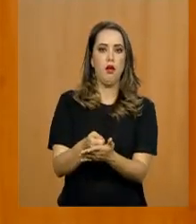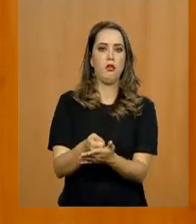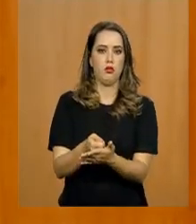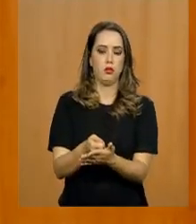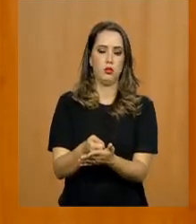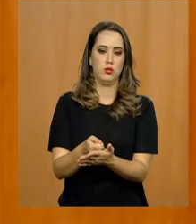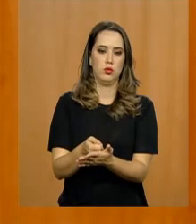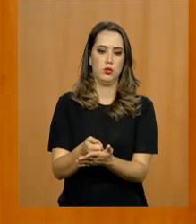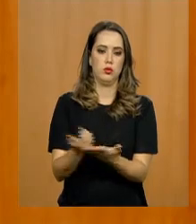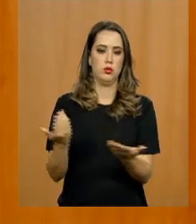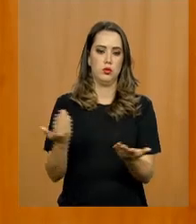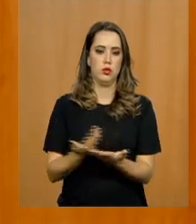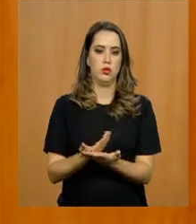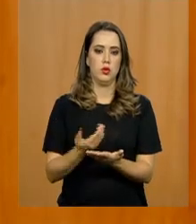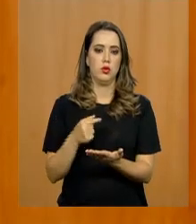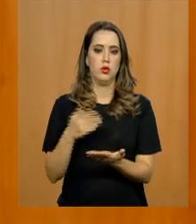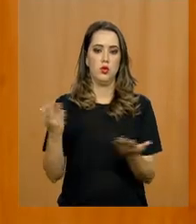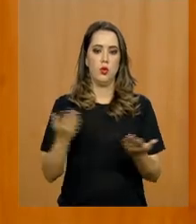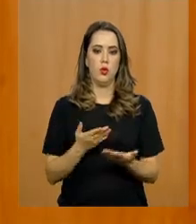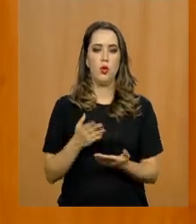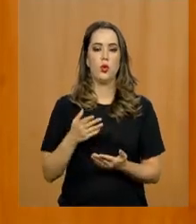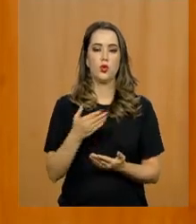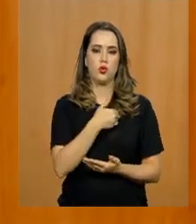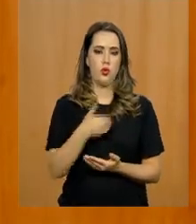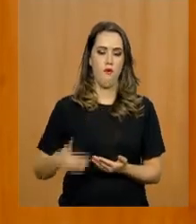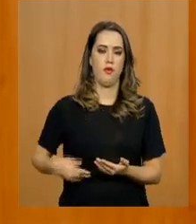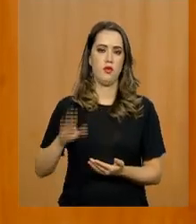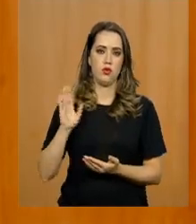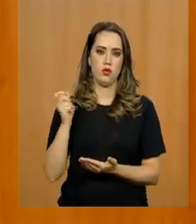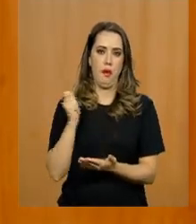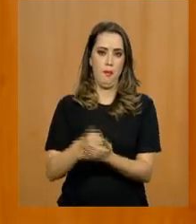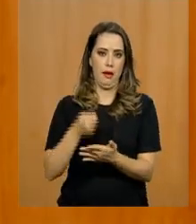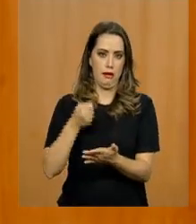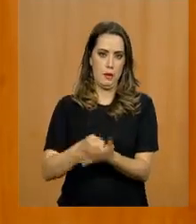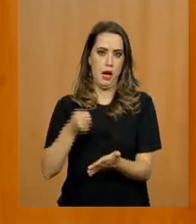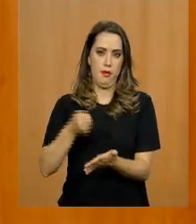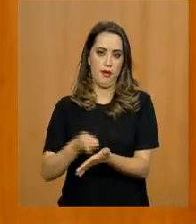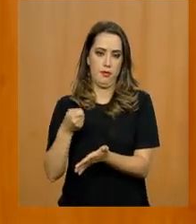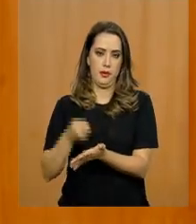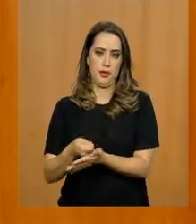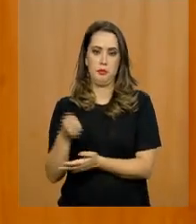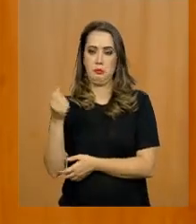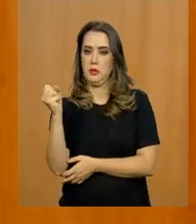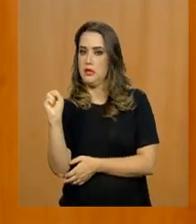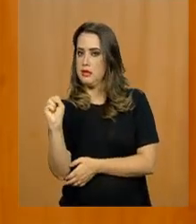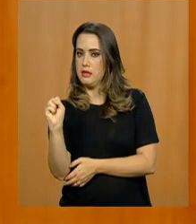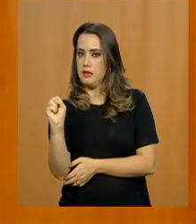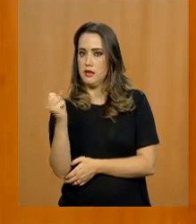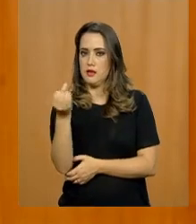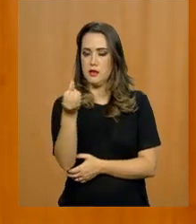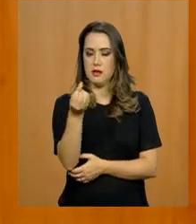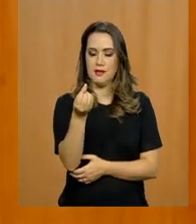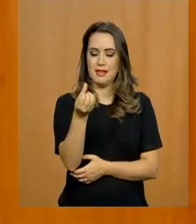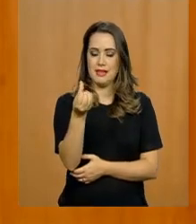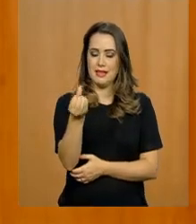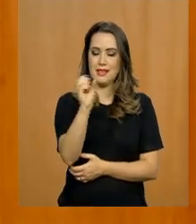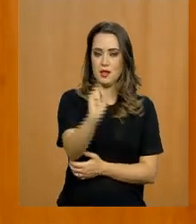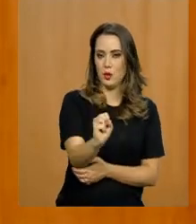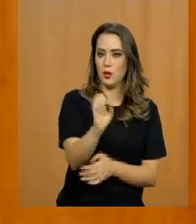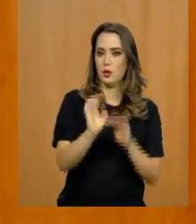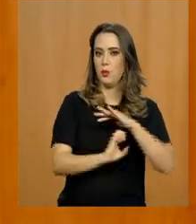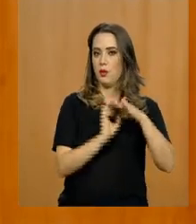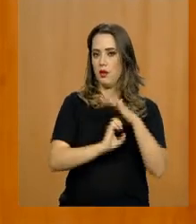serviço hoje o governo já paga na paraíba 68 empresas o governo continuará pagando só